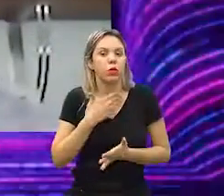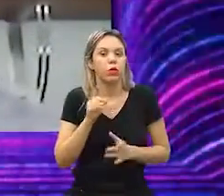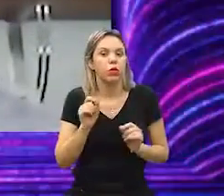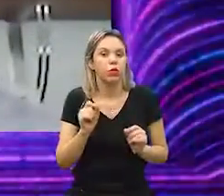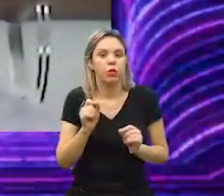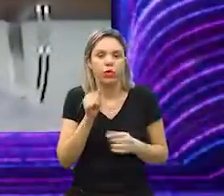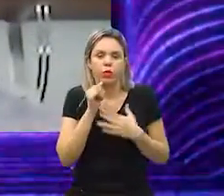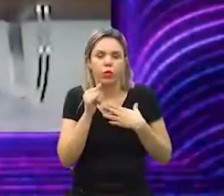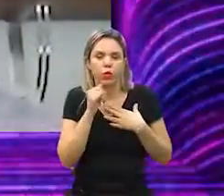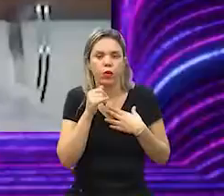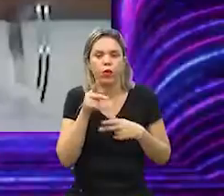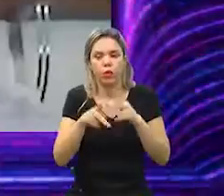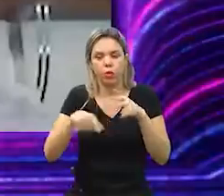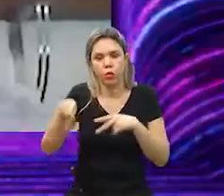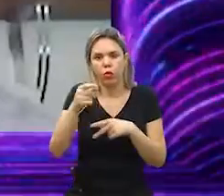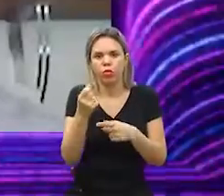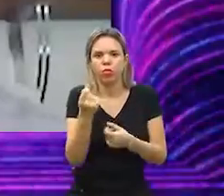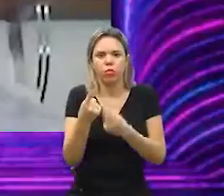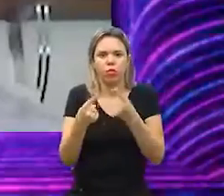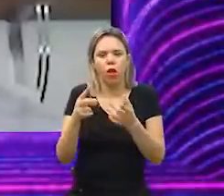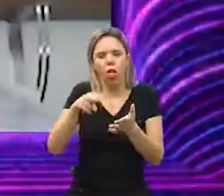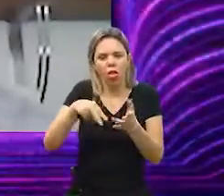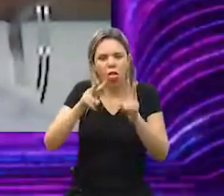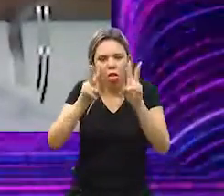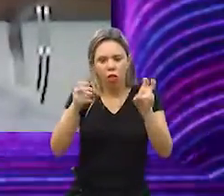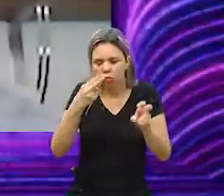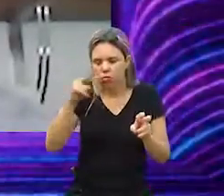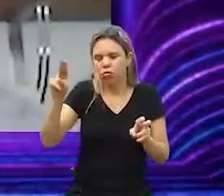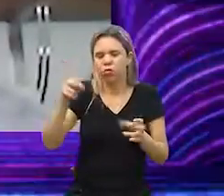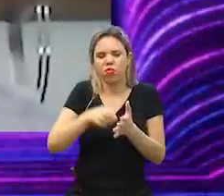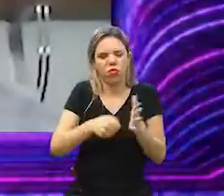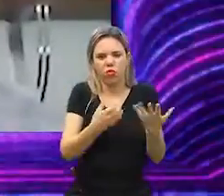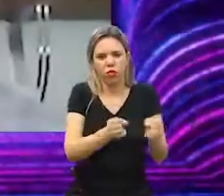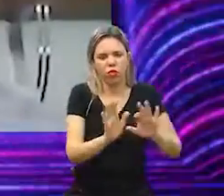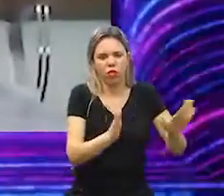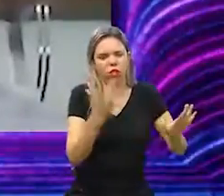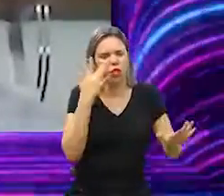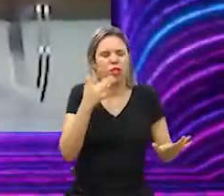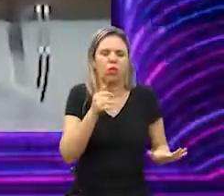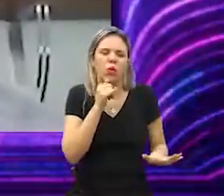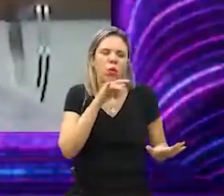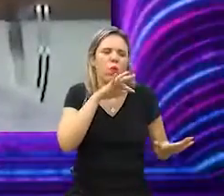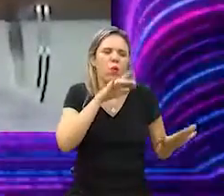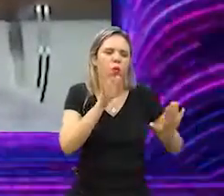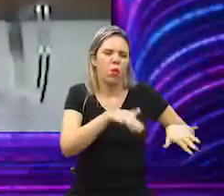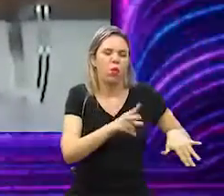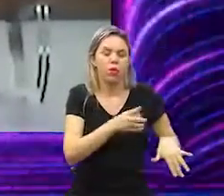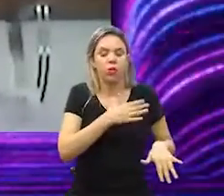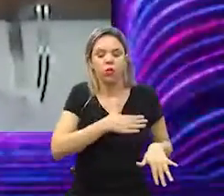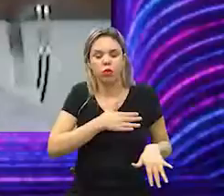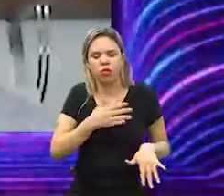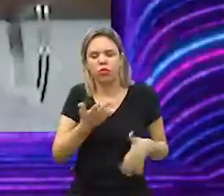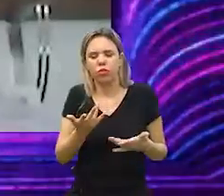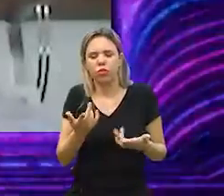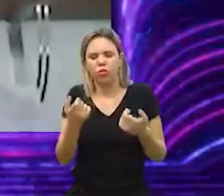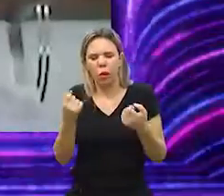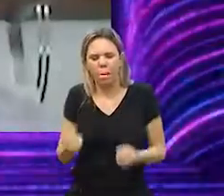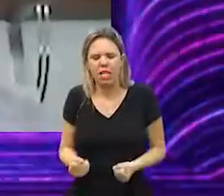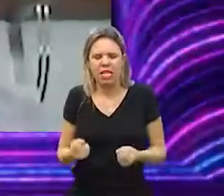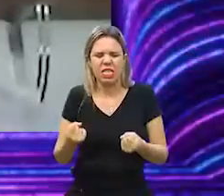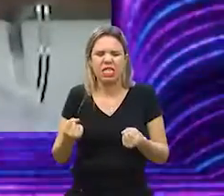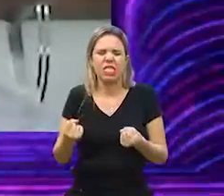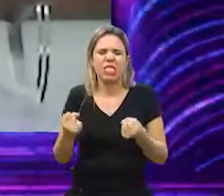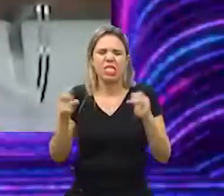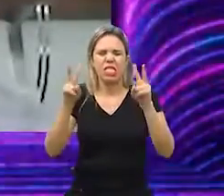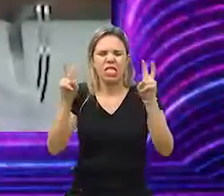surpreende, assim, a resistência que algumas pessoas tinham de ler sobre temática nazista, sempre achando que, pô, sempre gostei, mas eu acho um livro